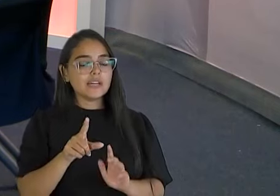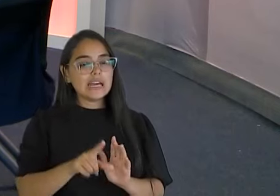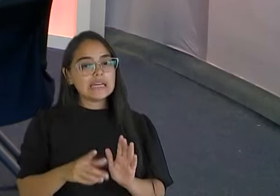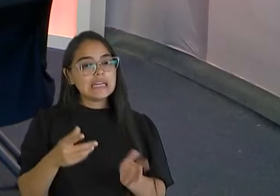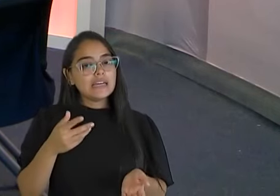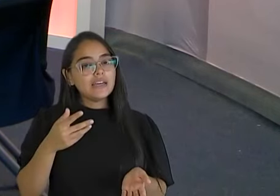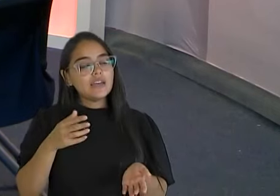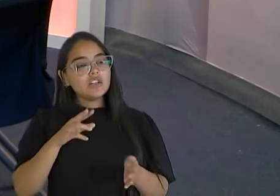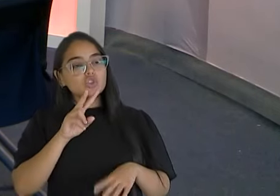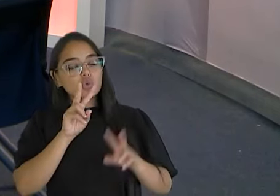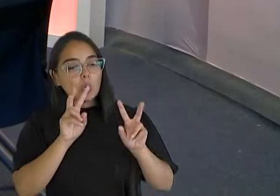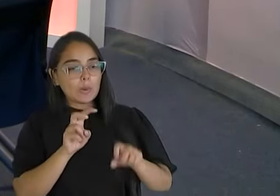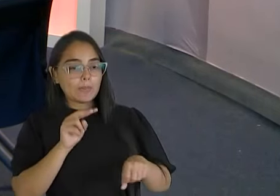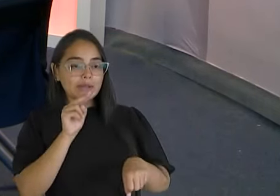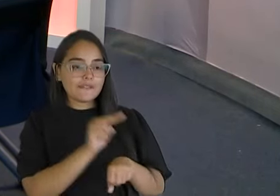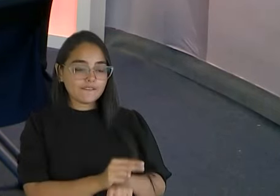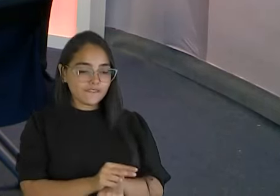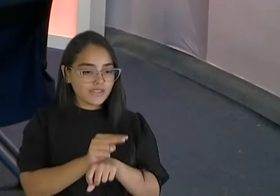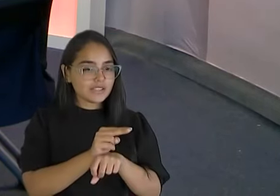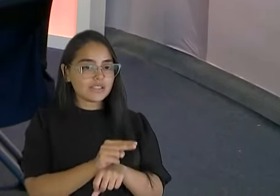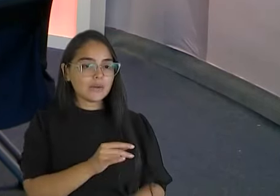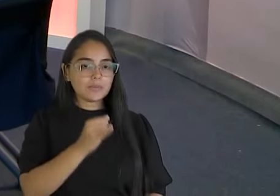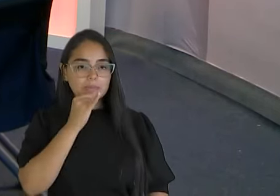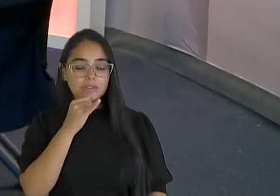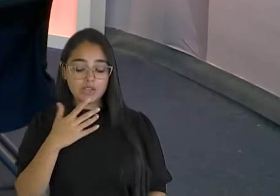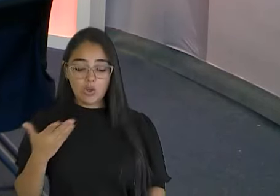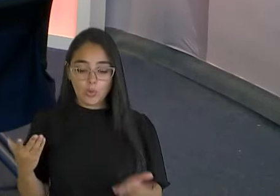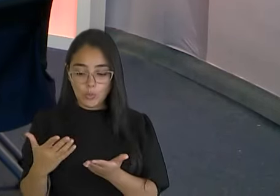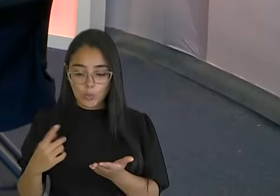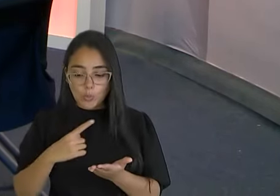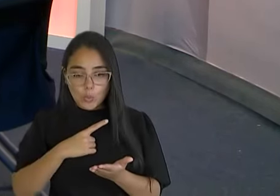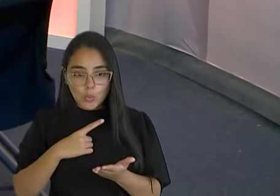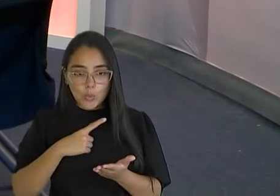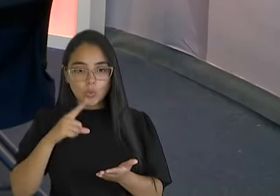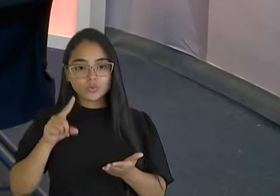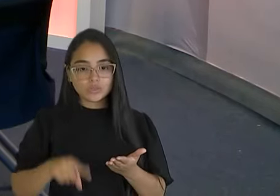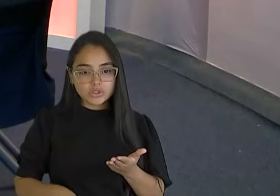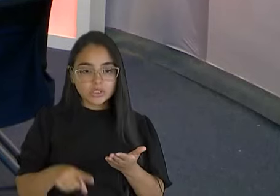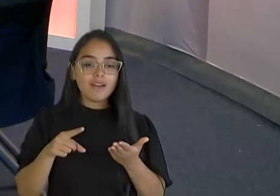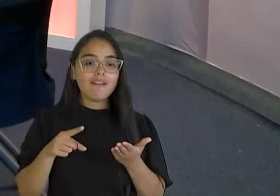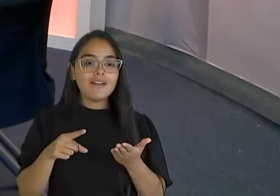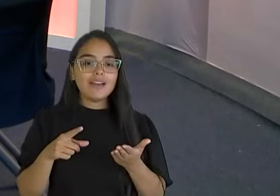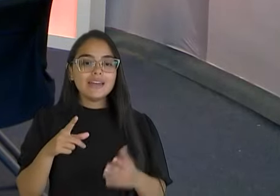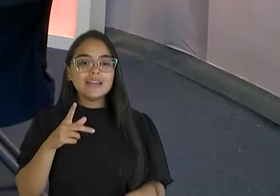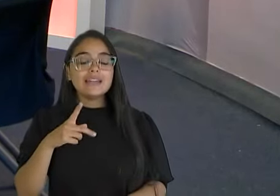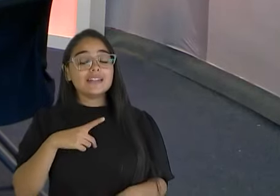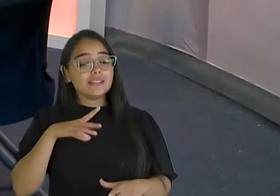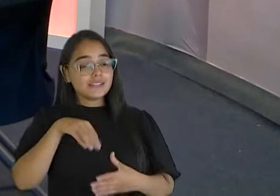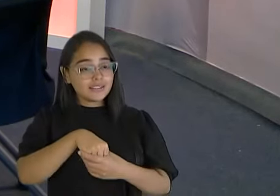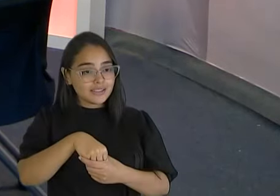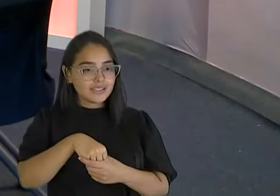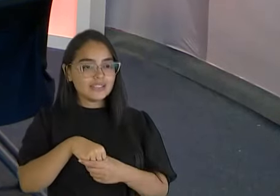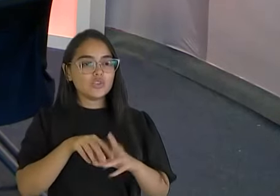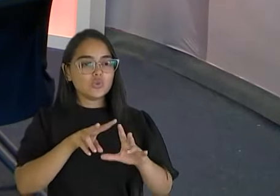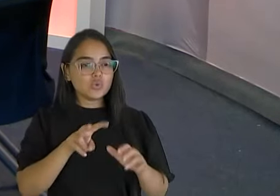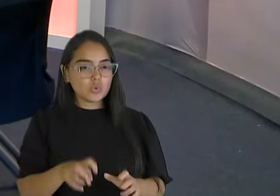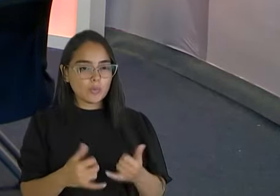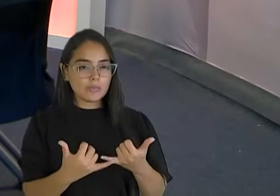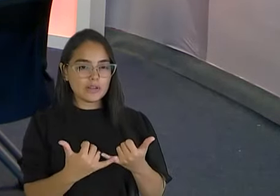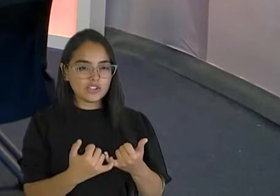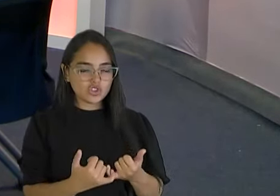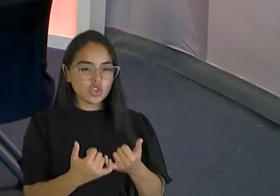questão fiscal, a questão... Então, por exemplo, o que se tem hoje é que a exploração e o estabelecimento de jogos tidos como